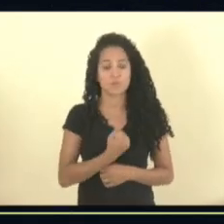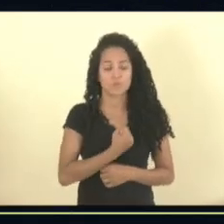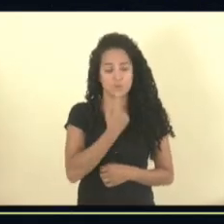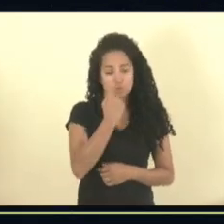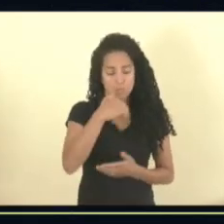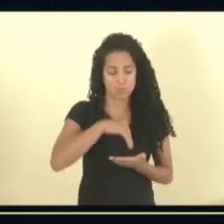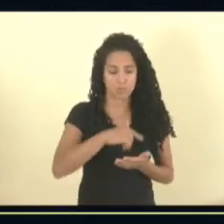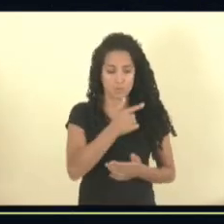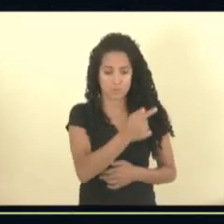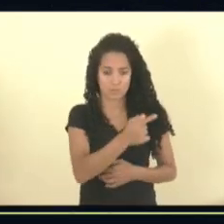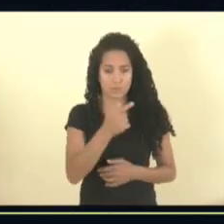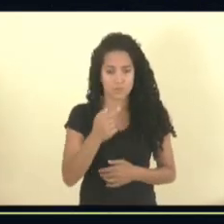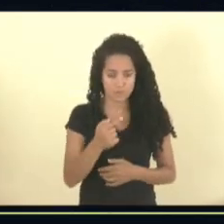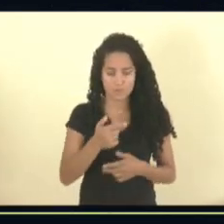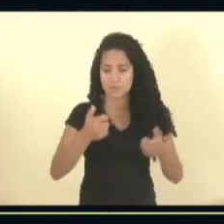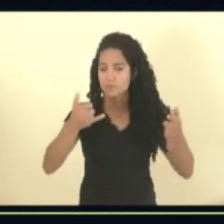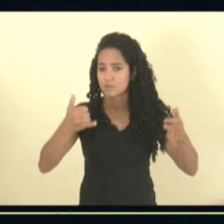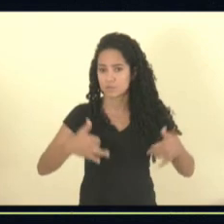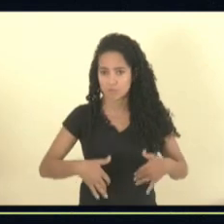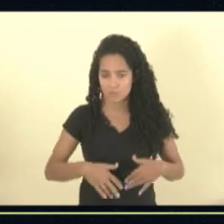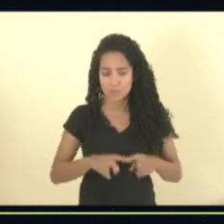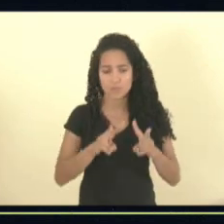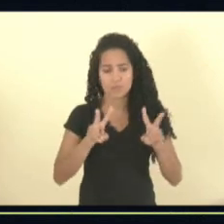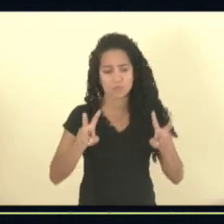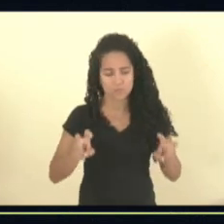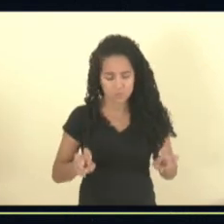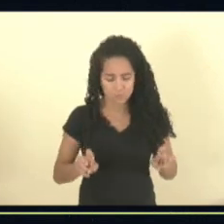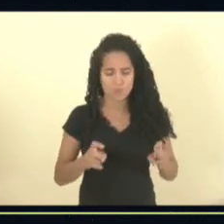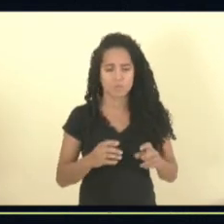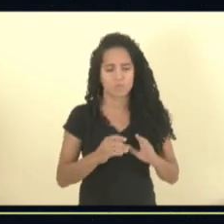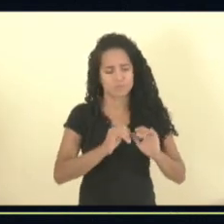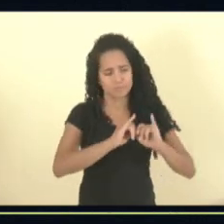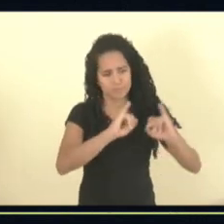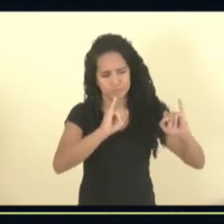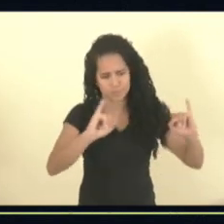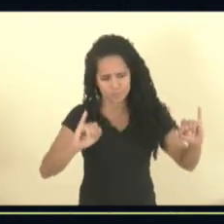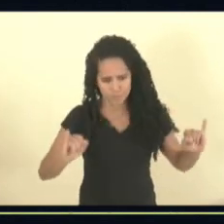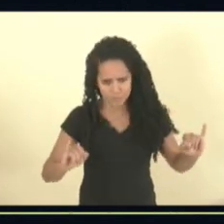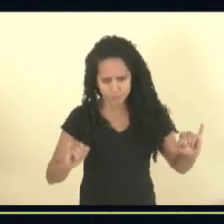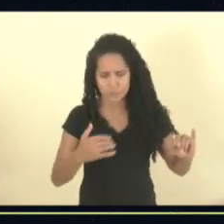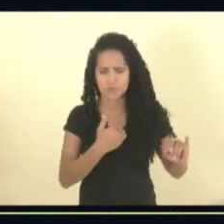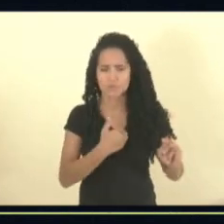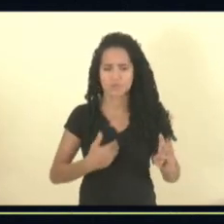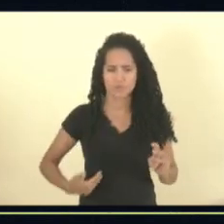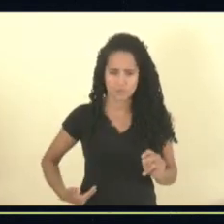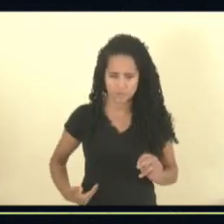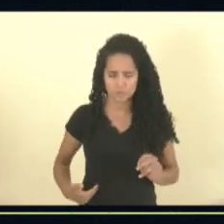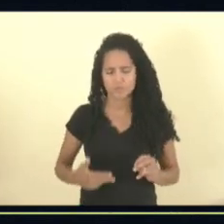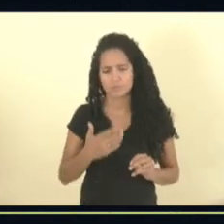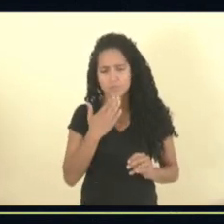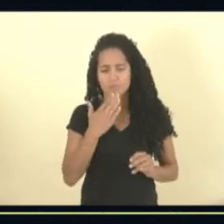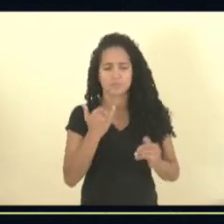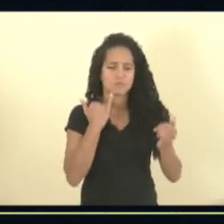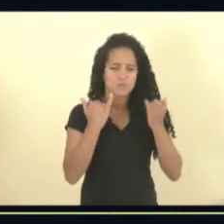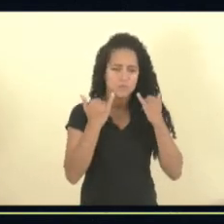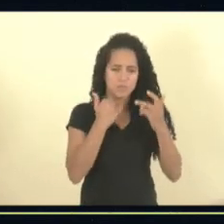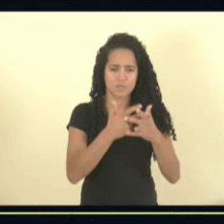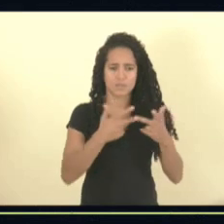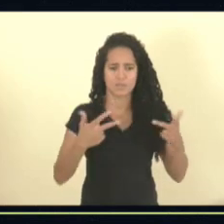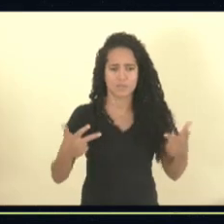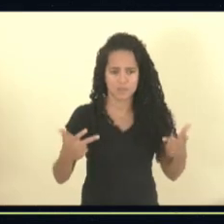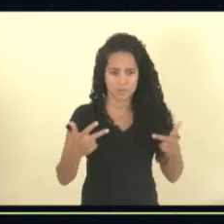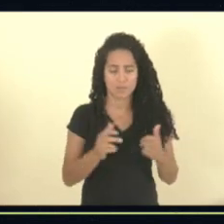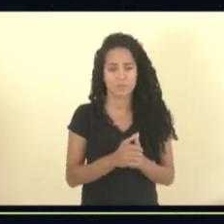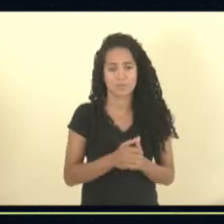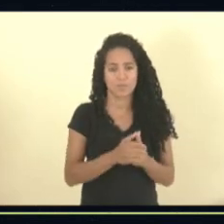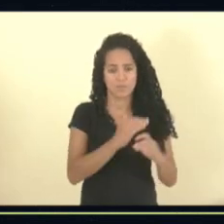ao 77, tratam-se de mensagens governamentais encaminhando respostas a requerimento de informações. O